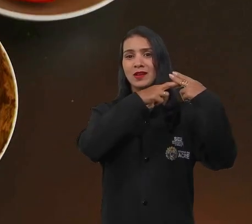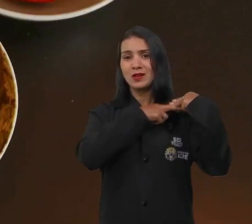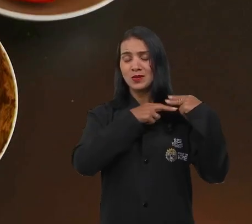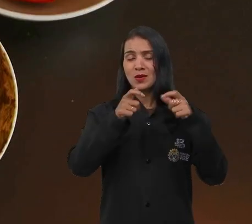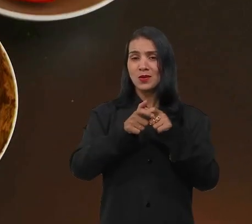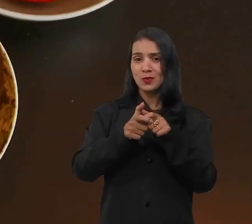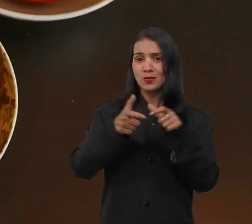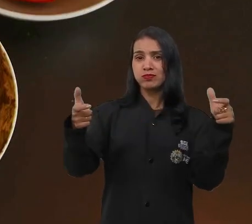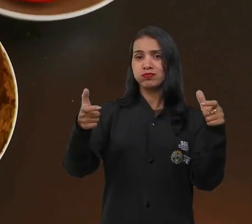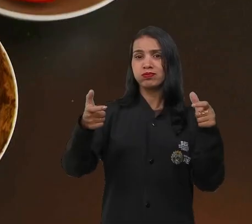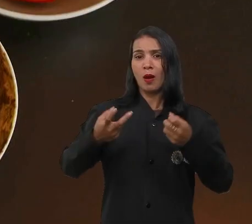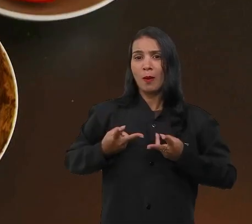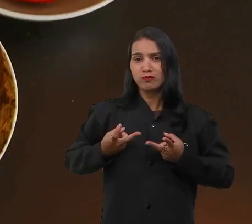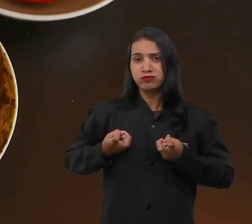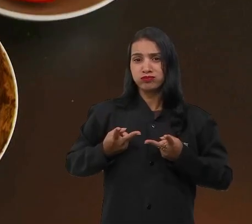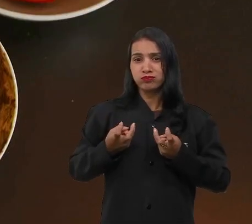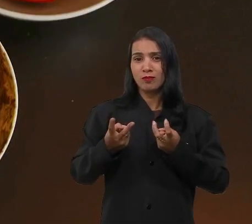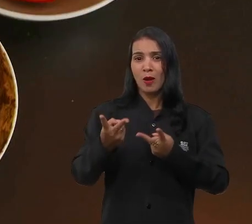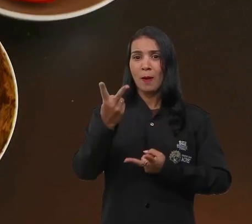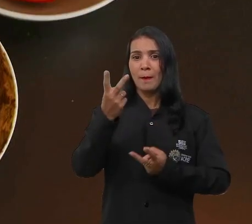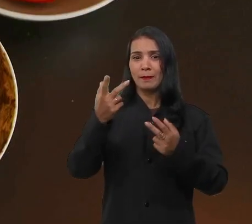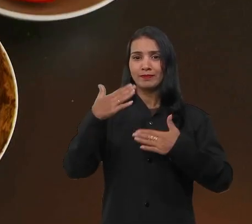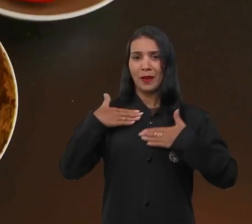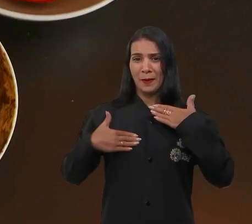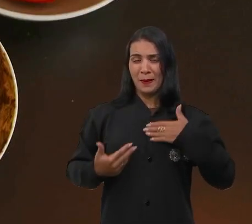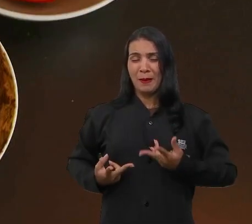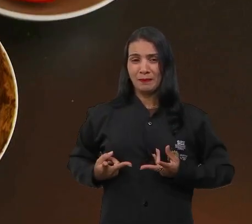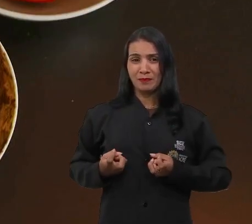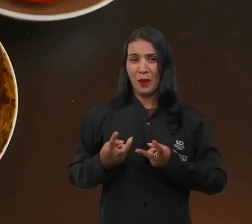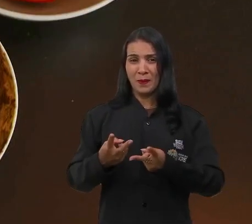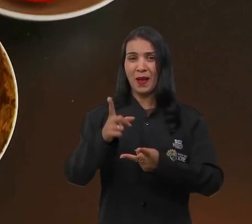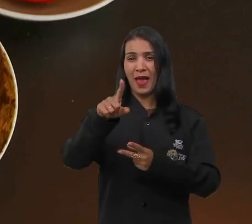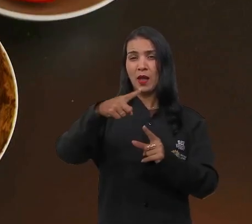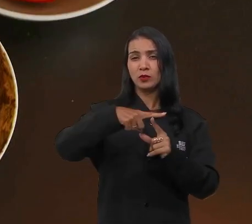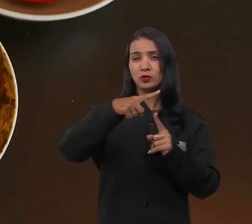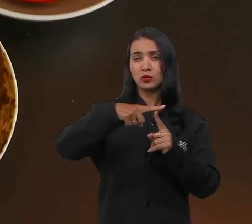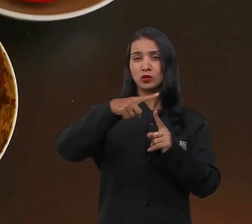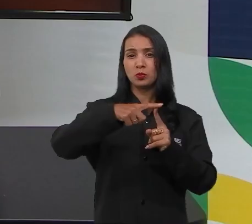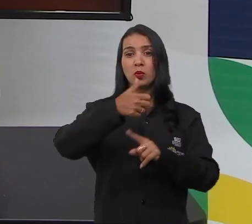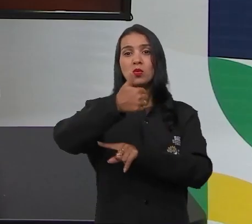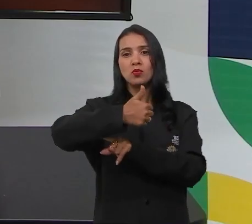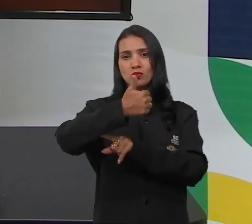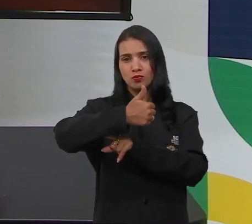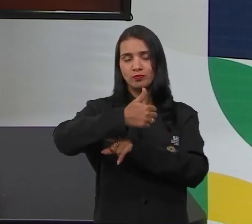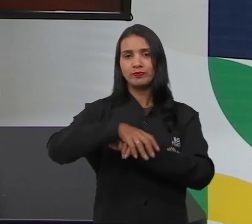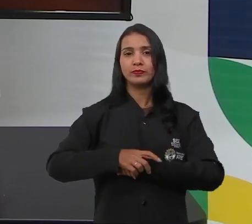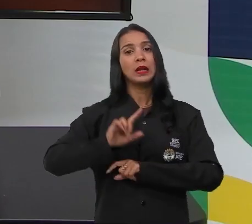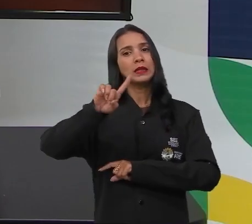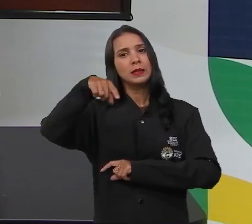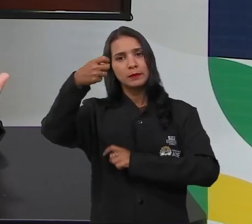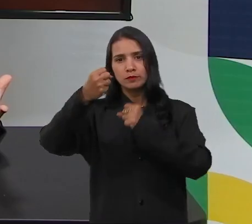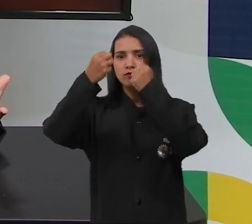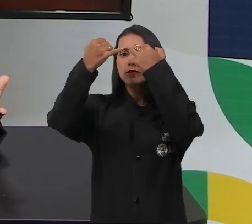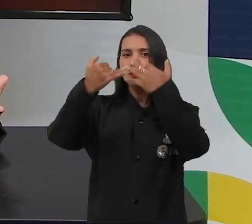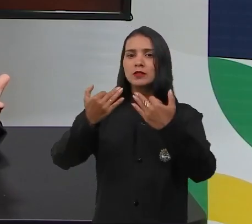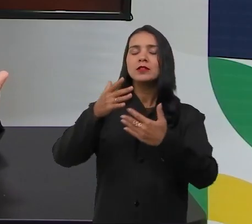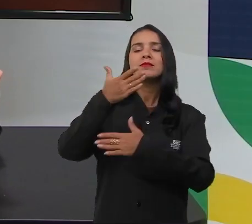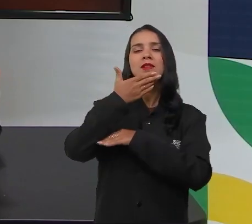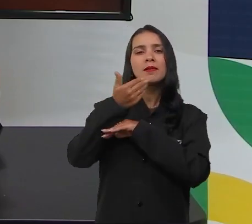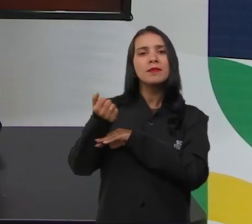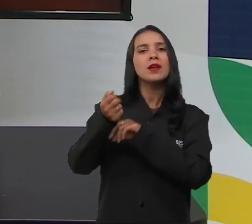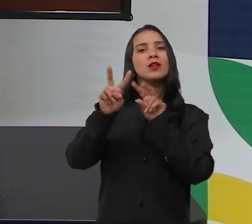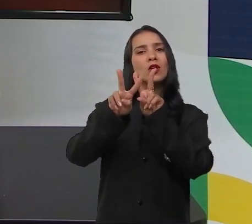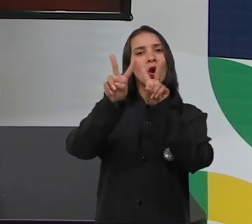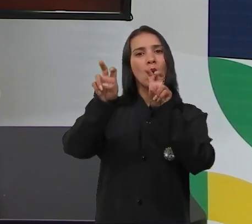como carcinogênico do grupo 1, né? Então, depois, numa próxima aula, a gente vai falar um pouco mais sobre a questão